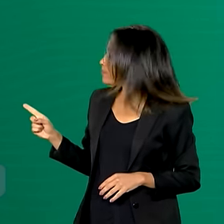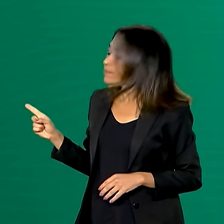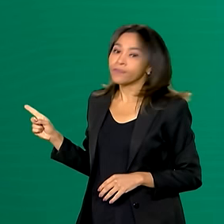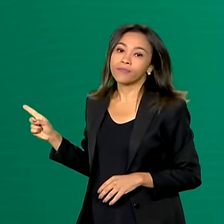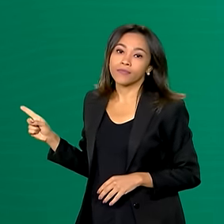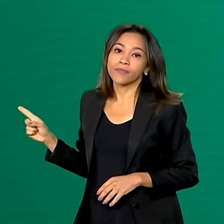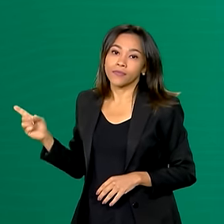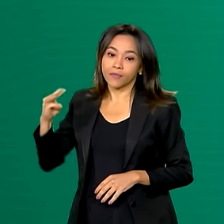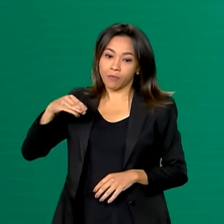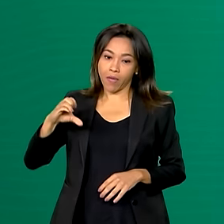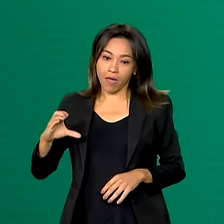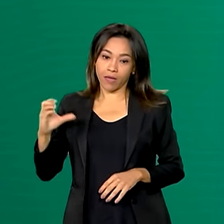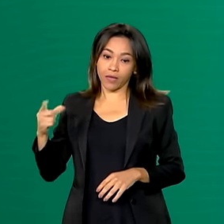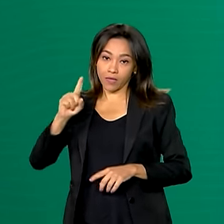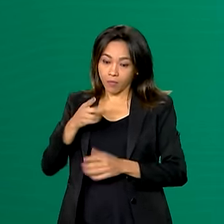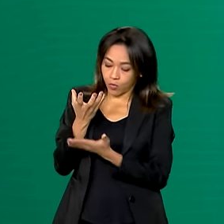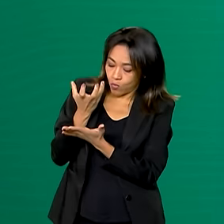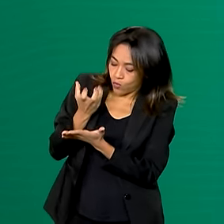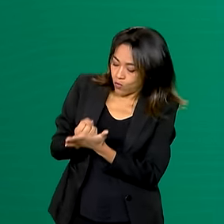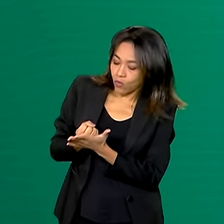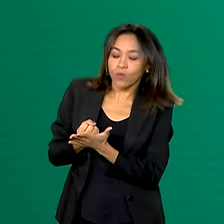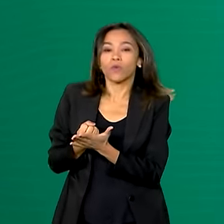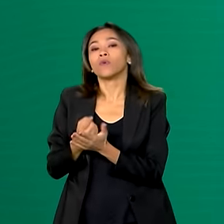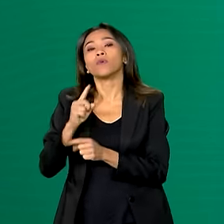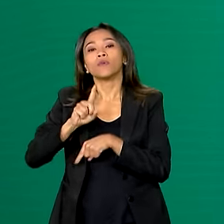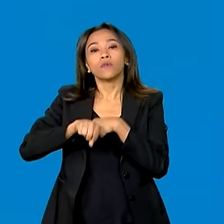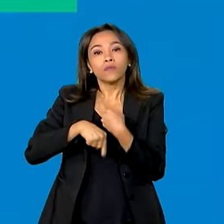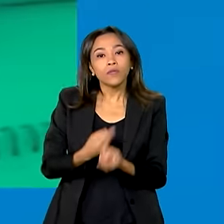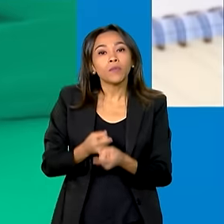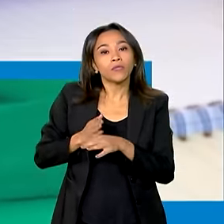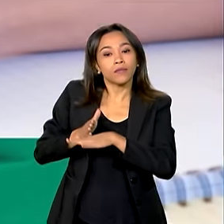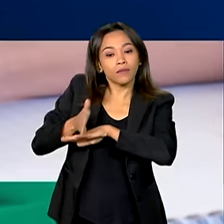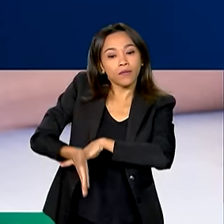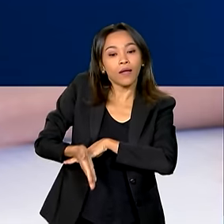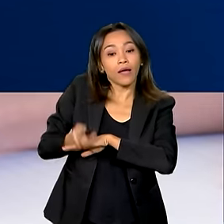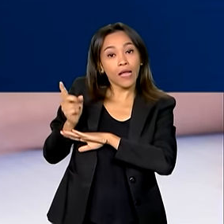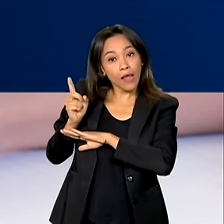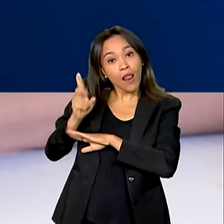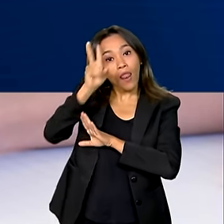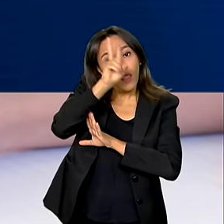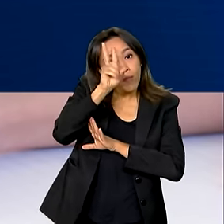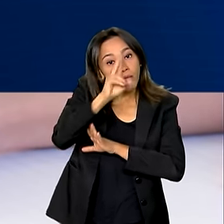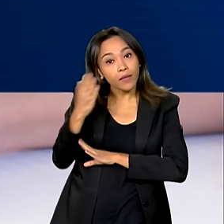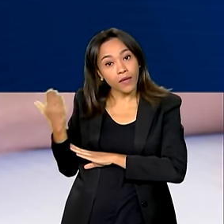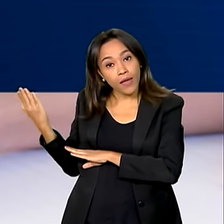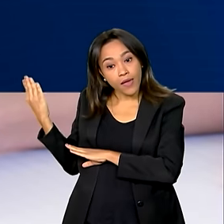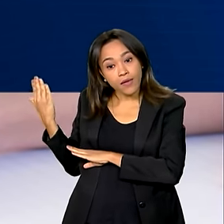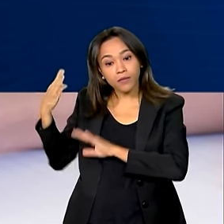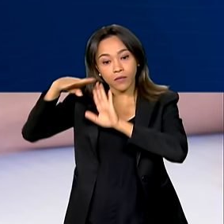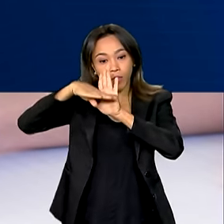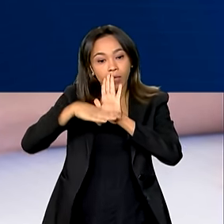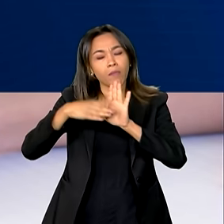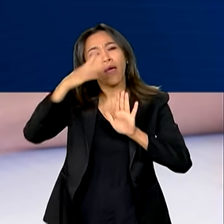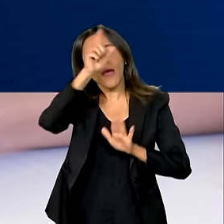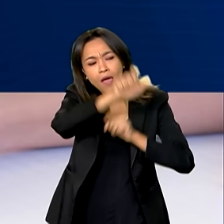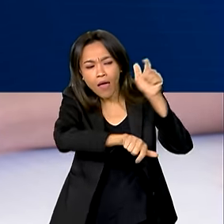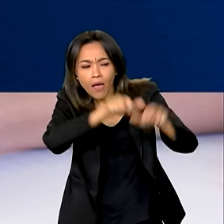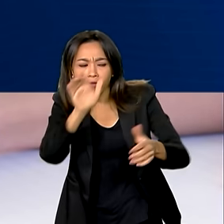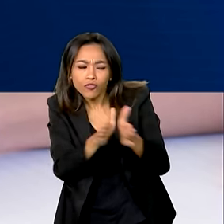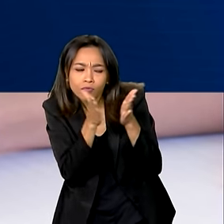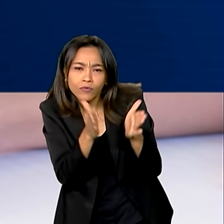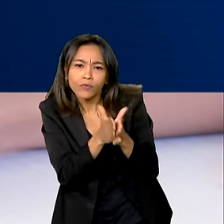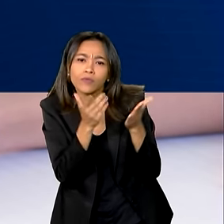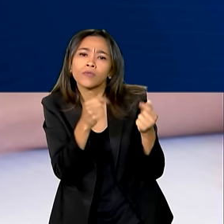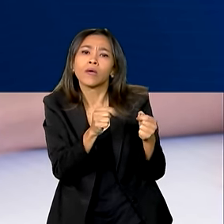da Educação e fazer login pelo gov.br. Lembrando que o programa é voltado para alunos de baixa renda